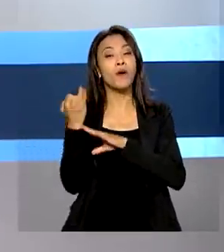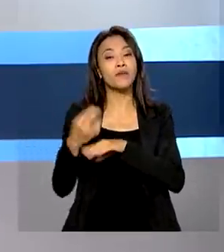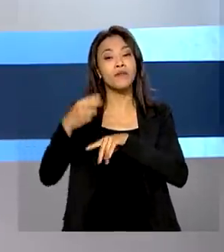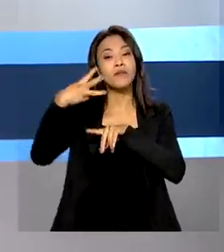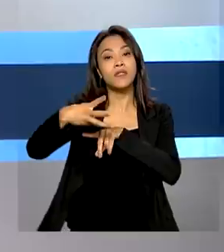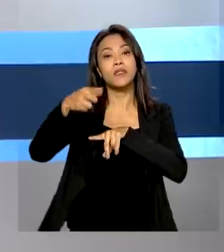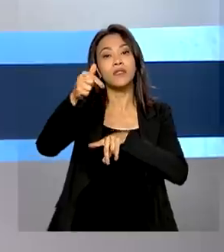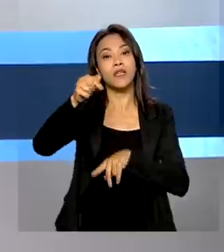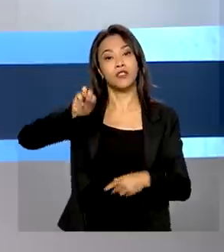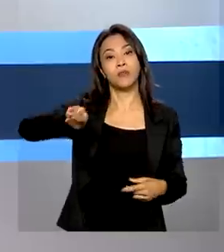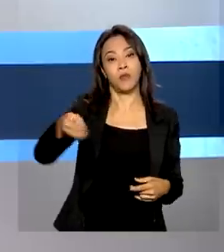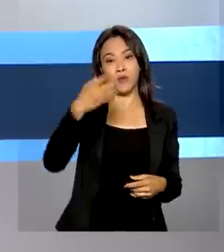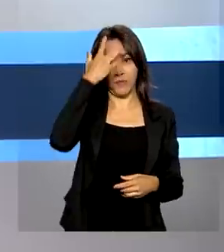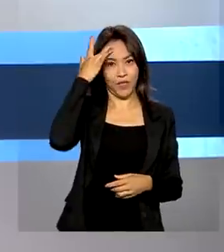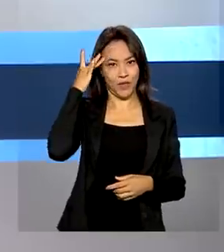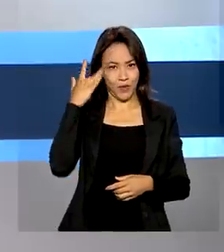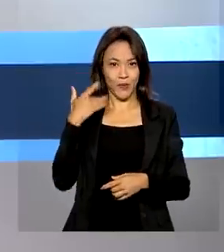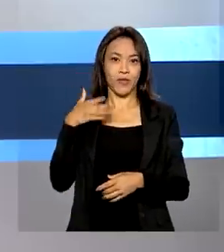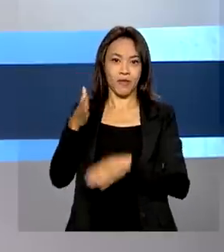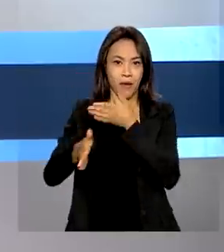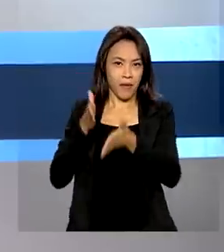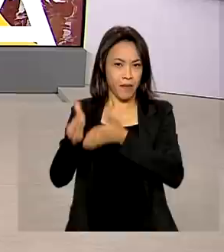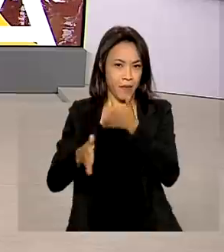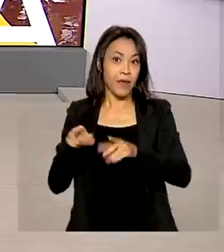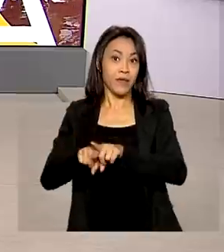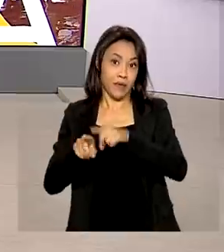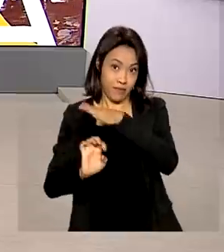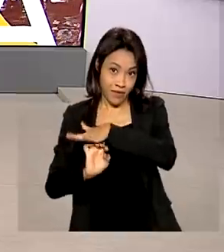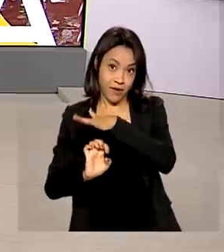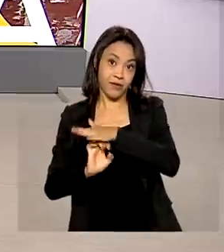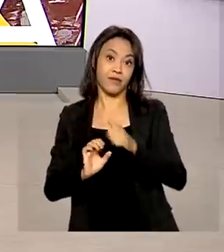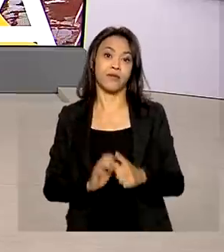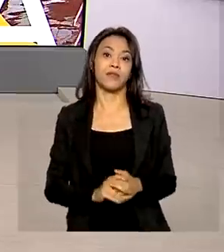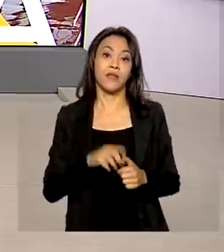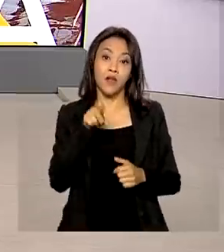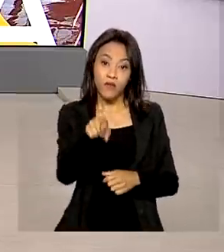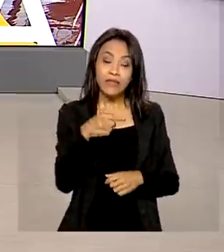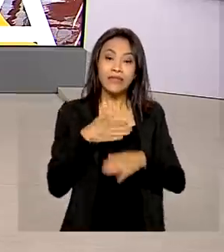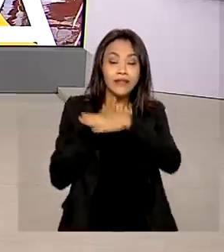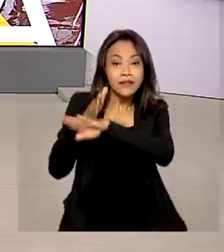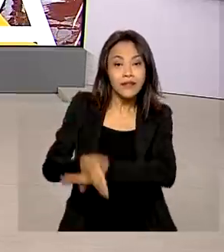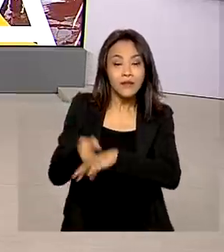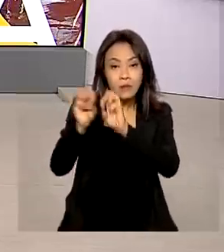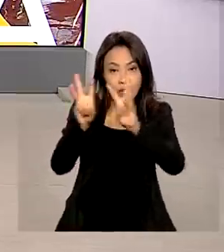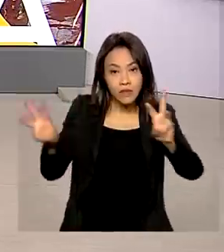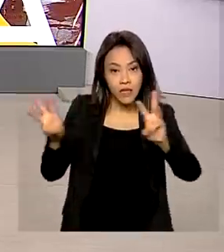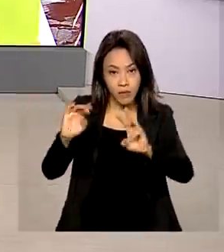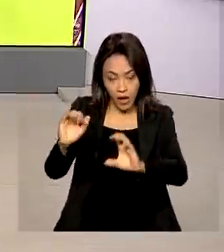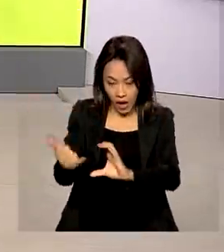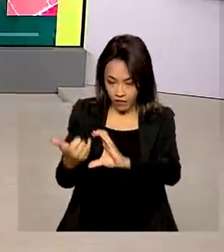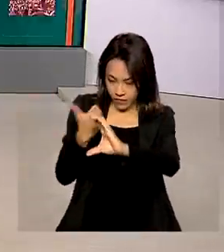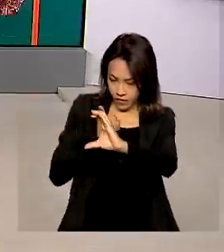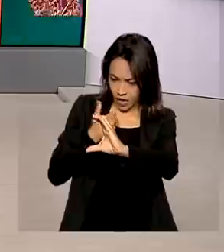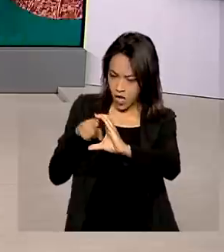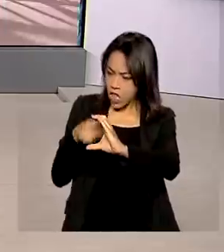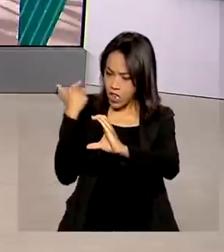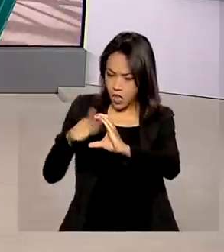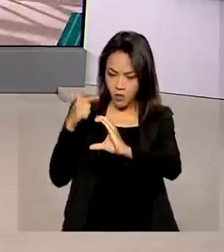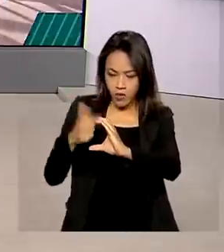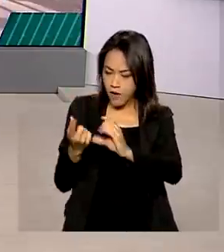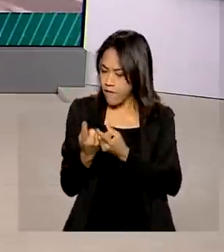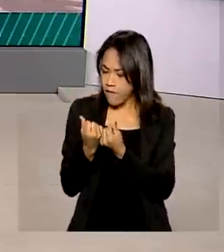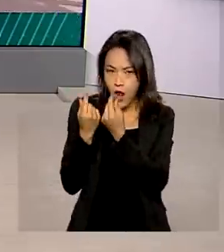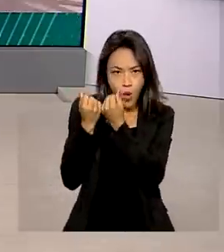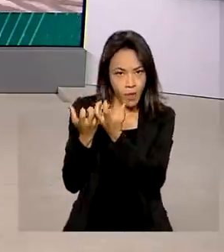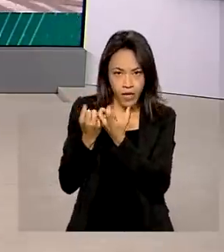37 milhões de pessoas e empresas esse ao fazer a consulta no sistema aparecer a mensagem de que não tem